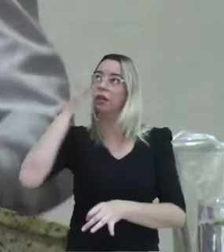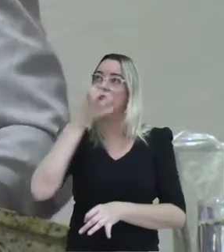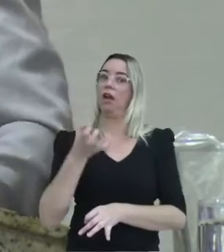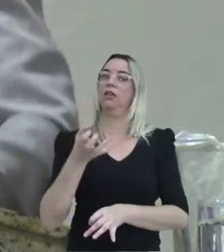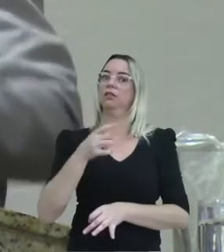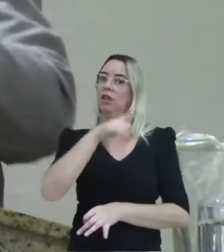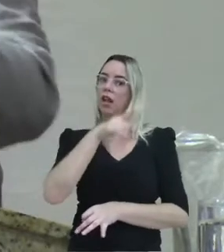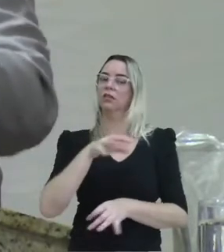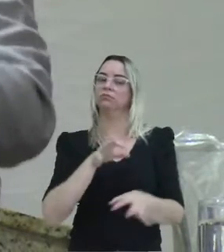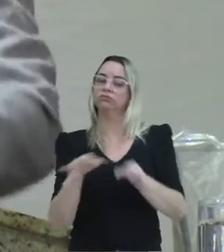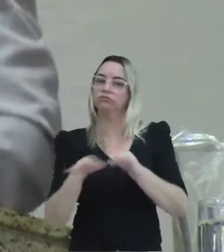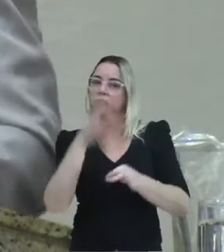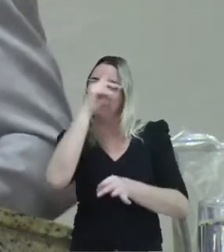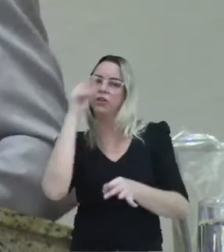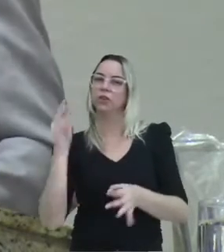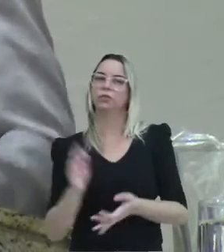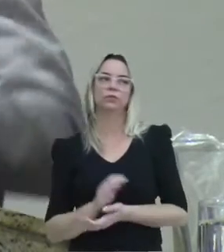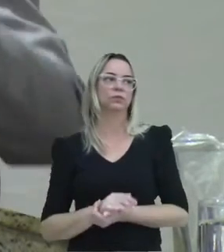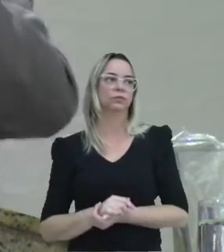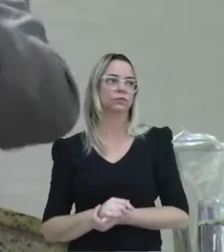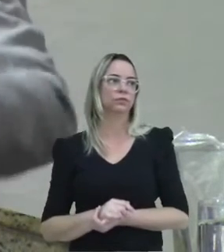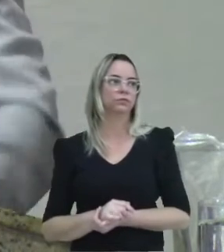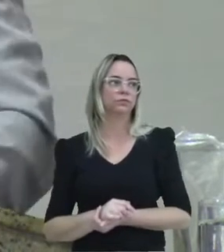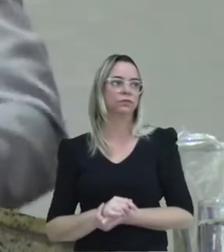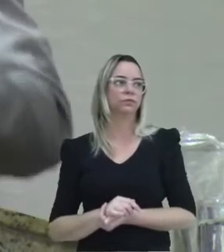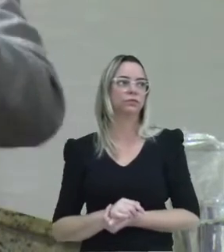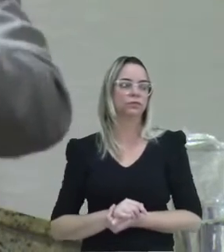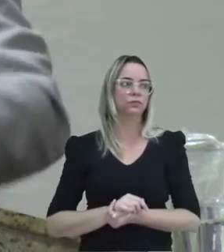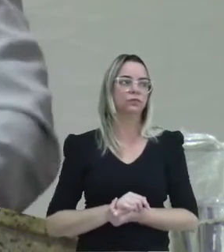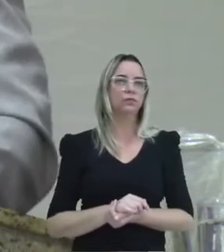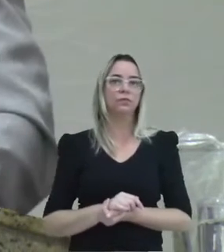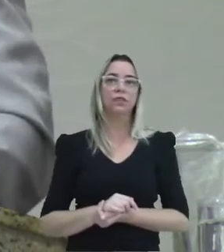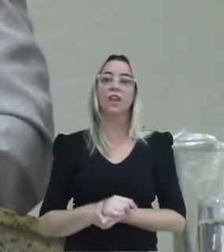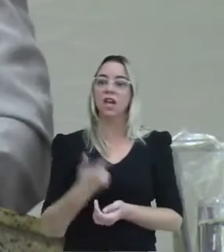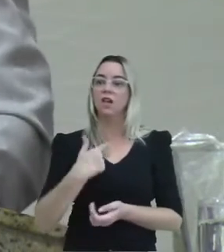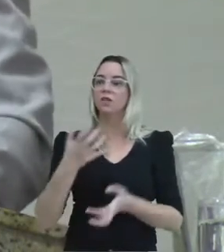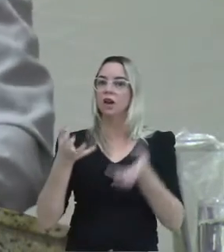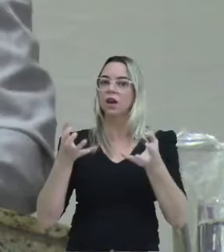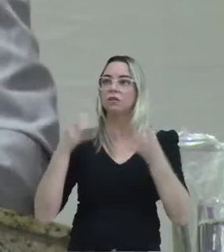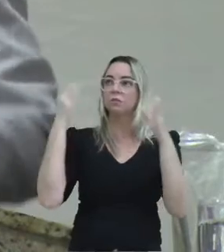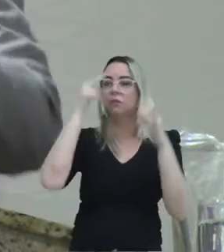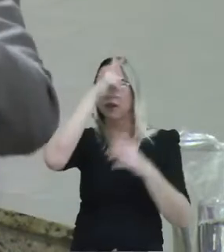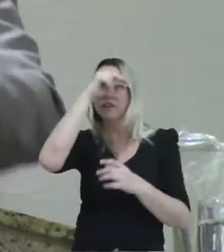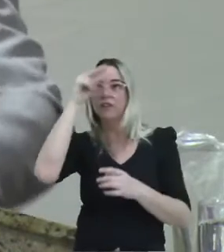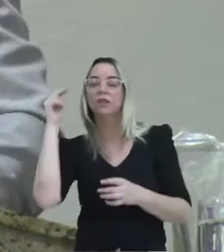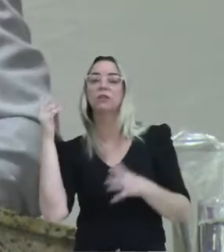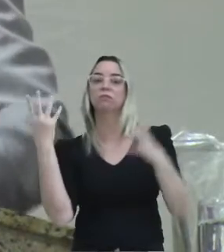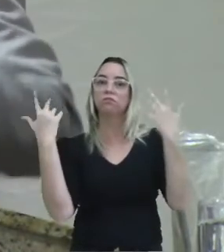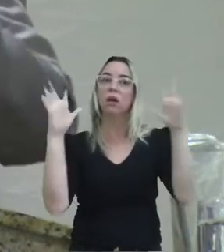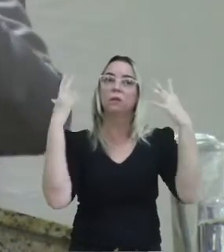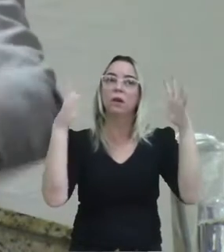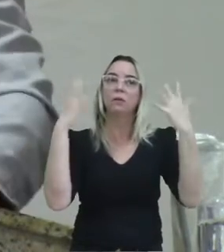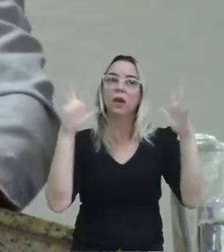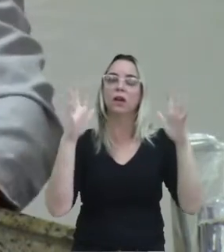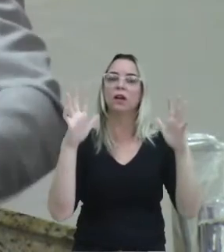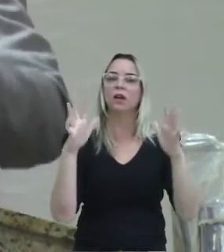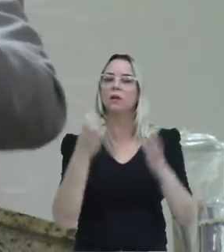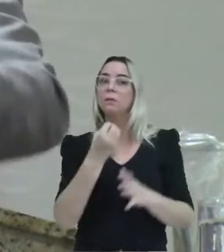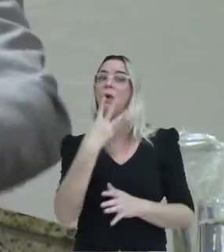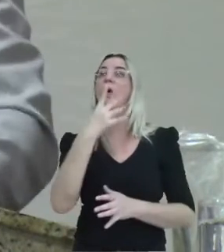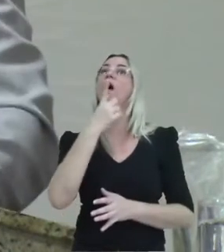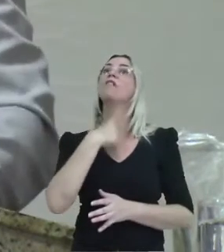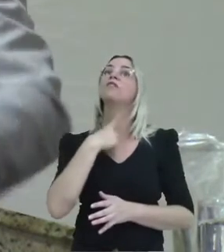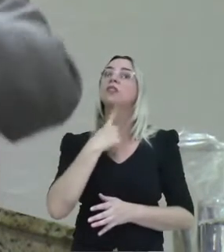mundo para lá arar a terra daquele povo. Então, eu quero parabenizar o prefeito pela sua boa vontade, pela